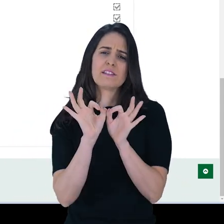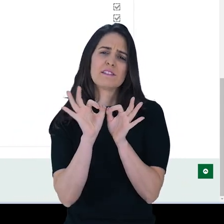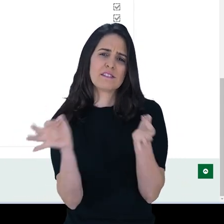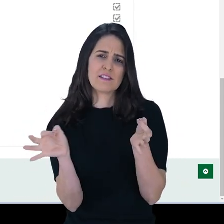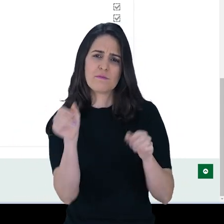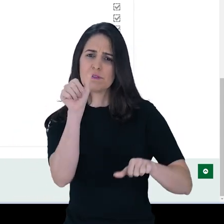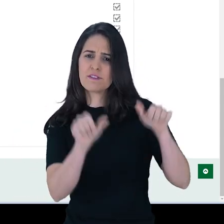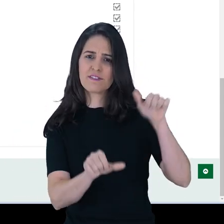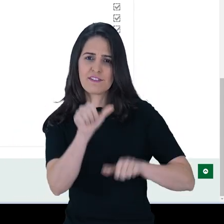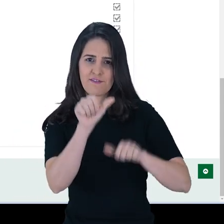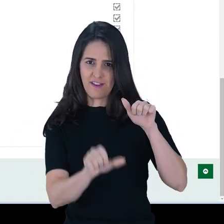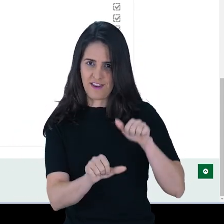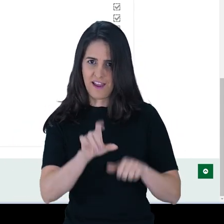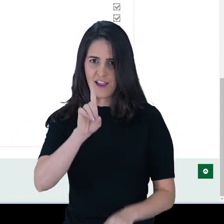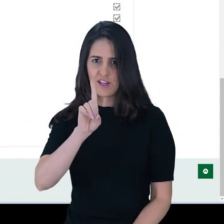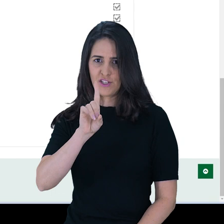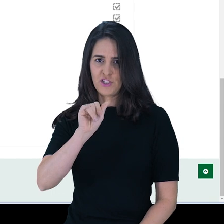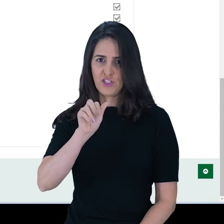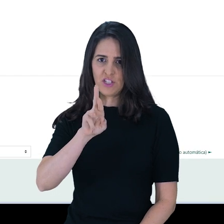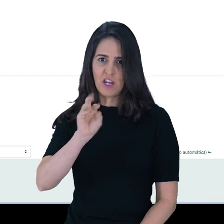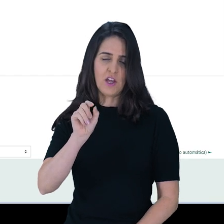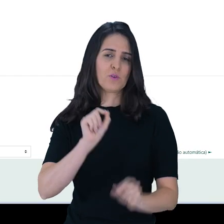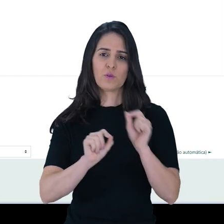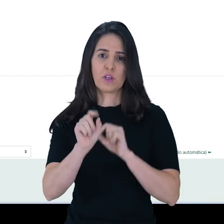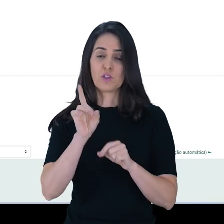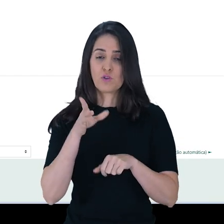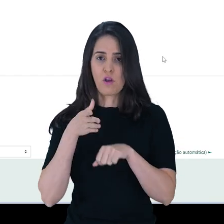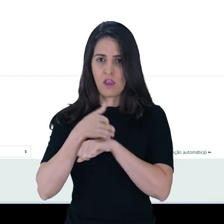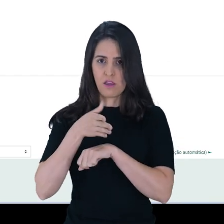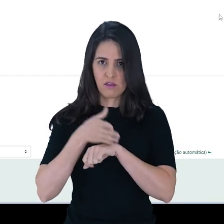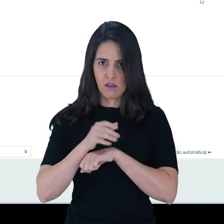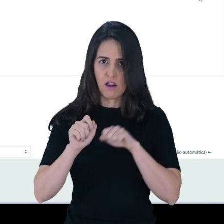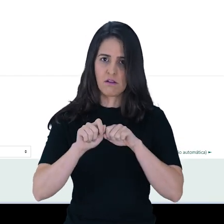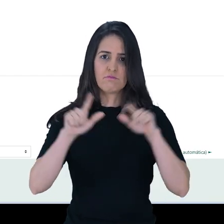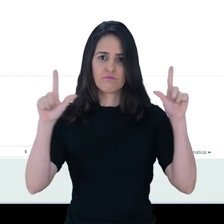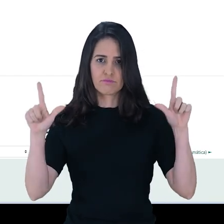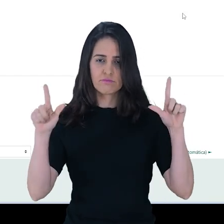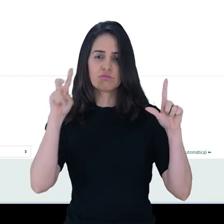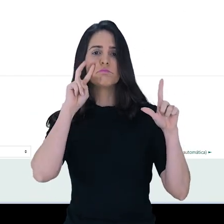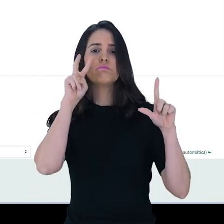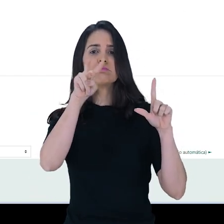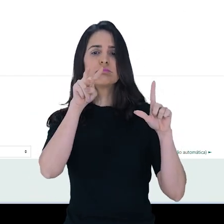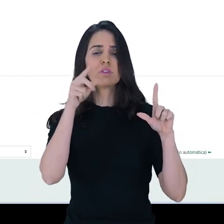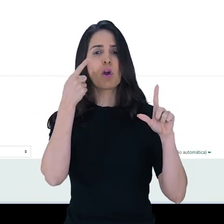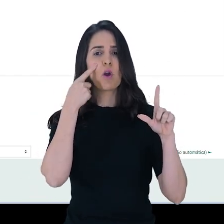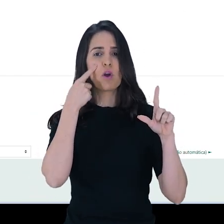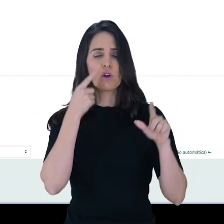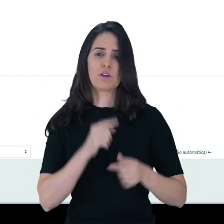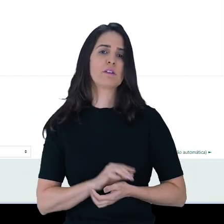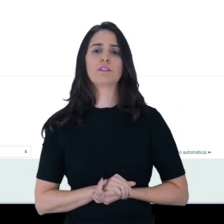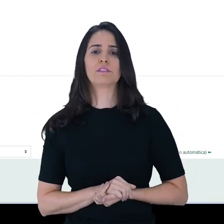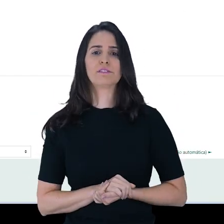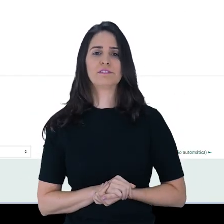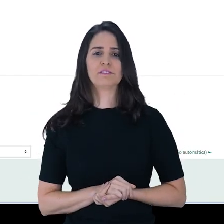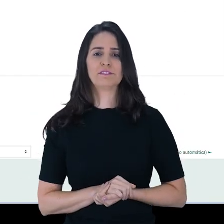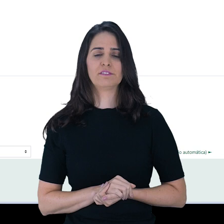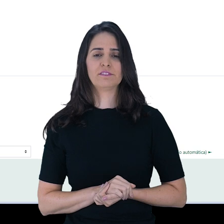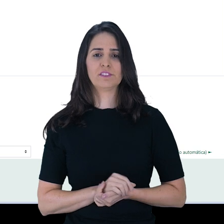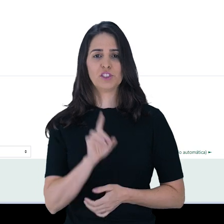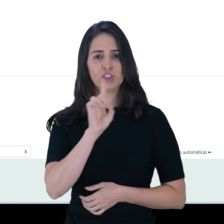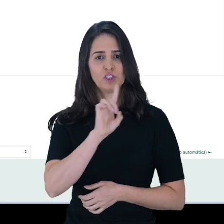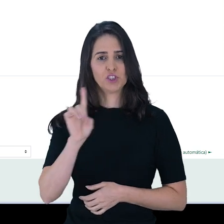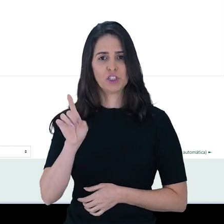avaliar a atividade diário basta acessar a atividade e vir aqui no canto direito